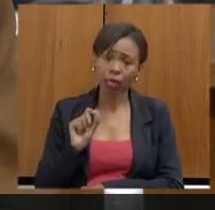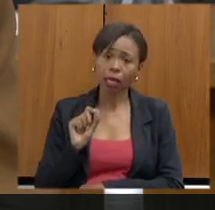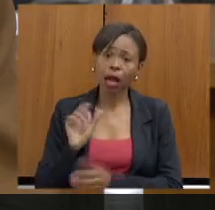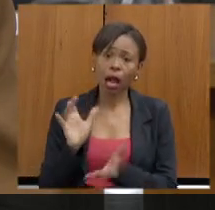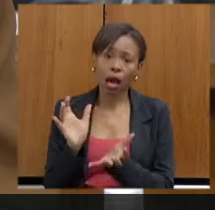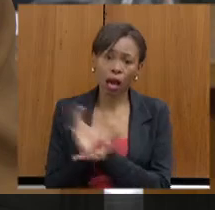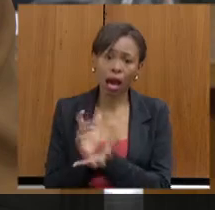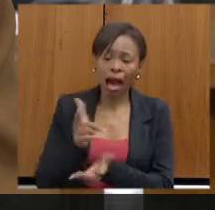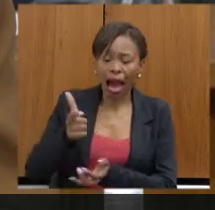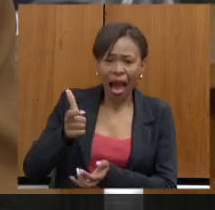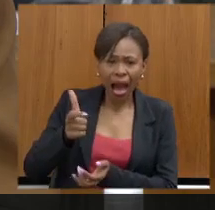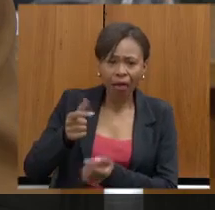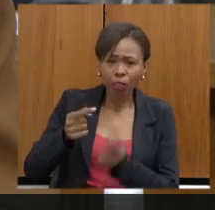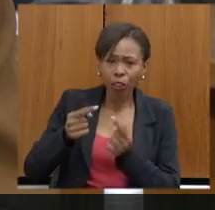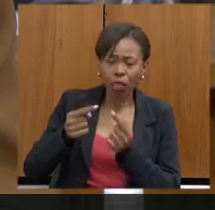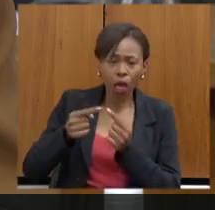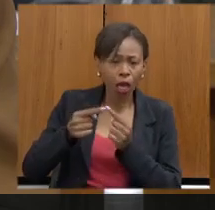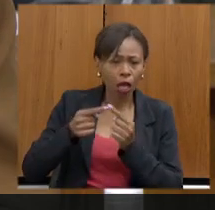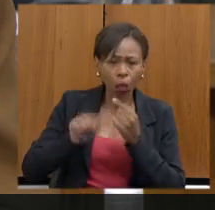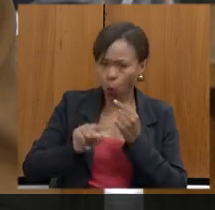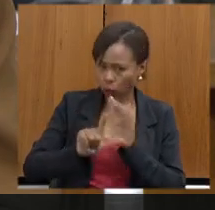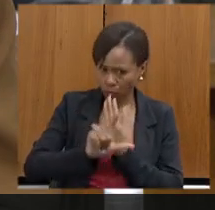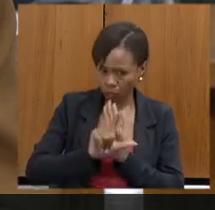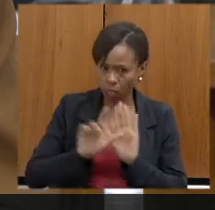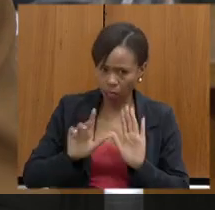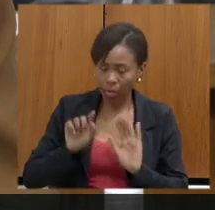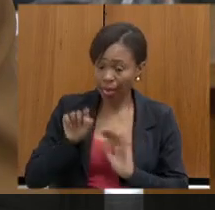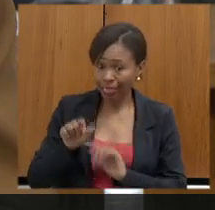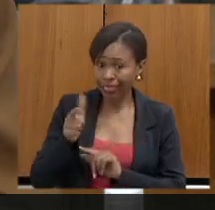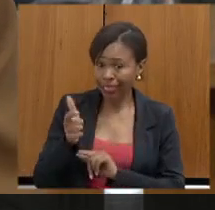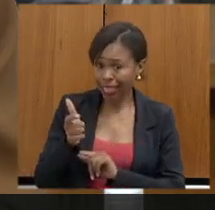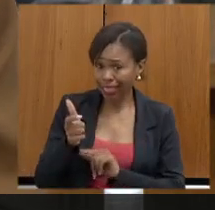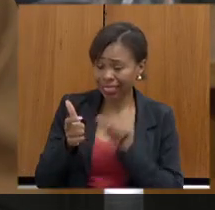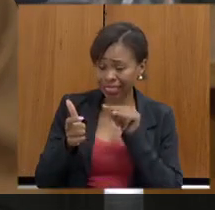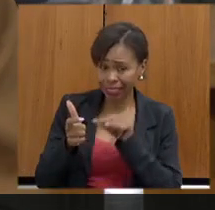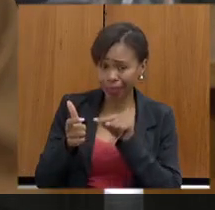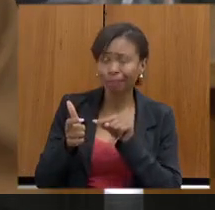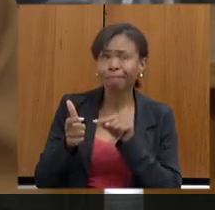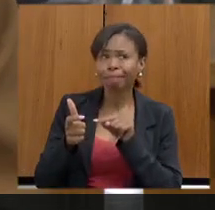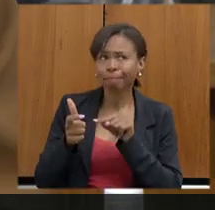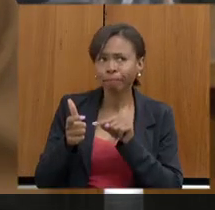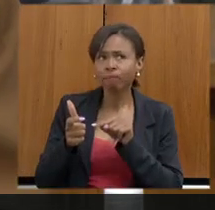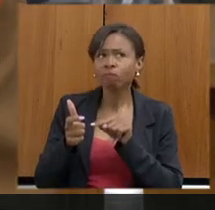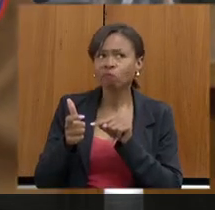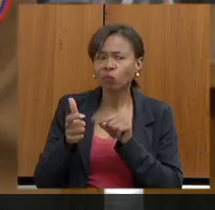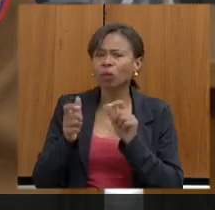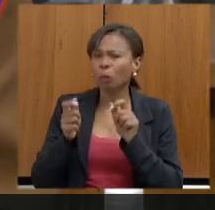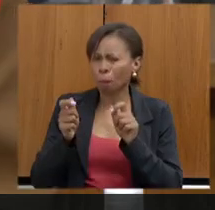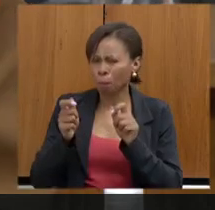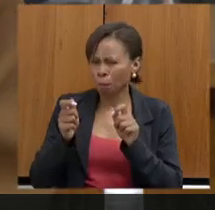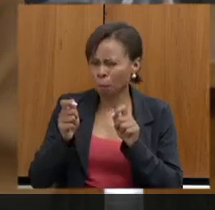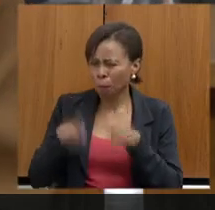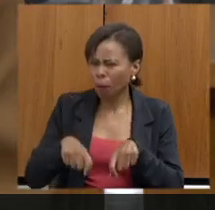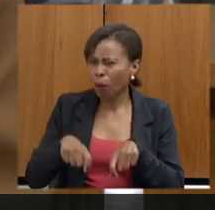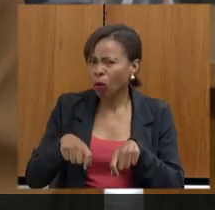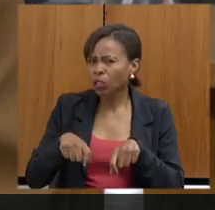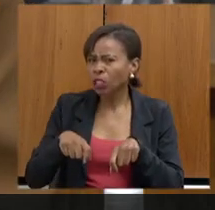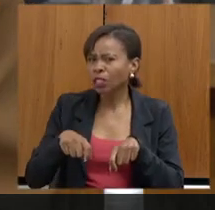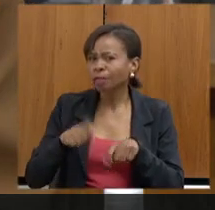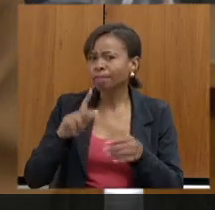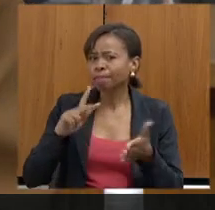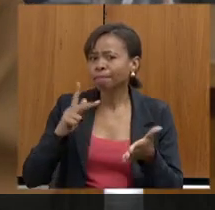que é e legais elas são armas que normalmente dão pode combinar né com